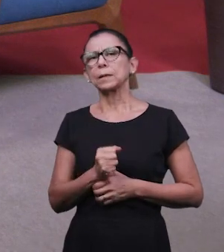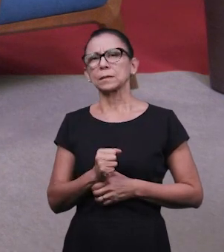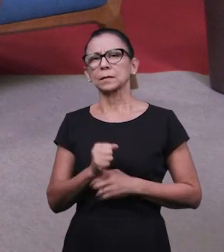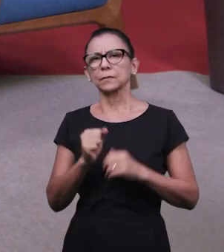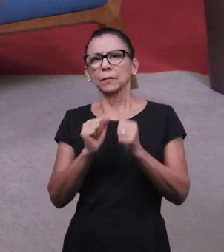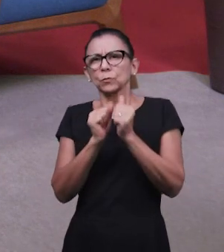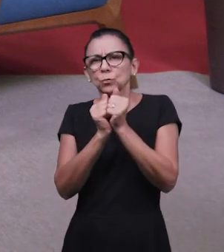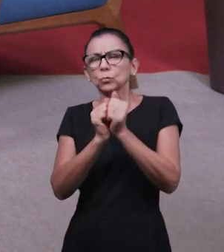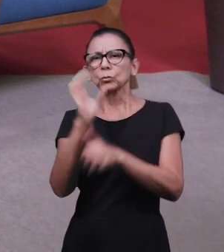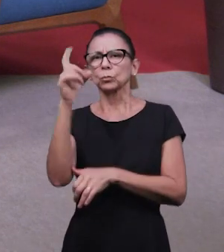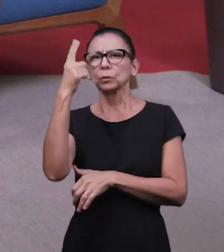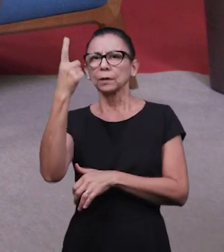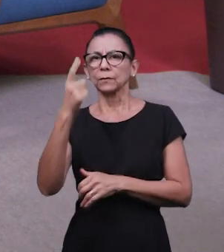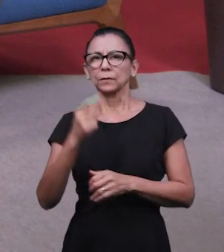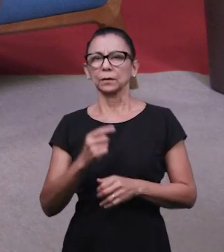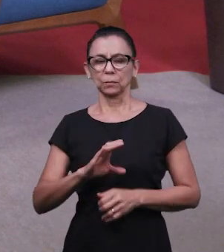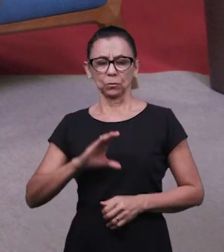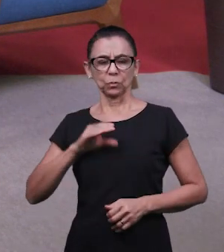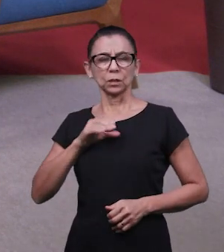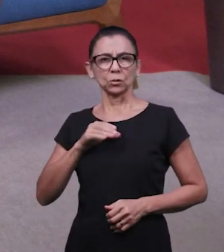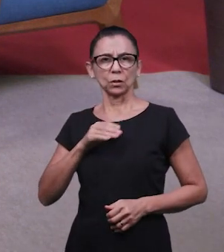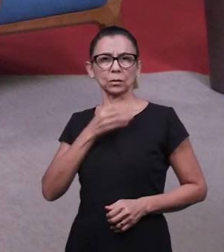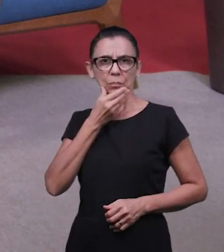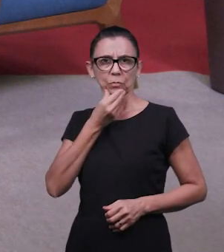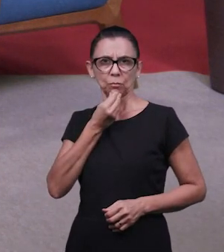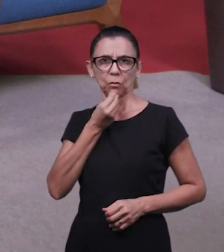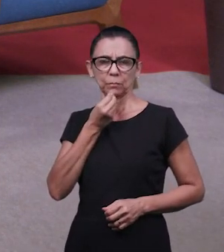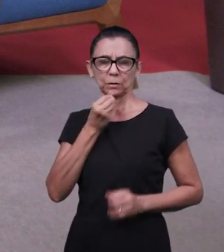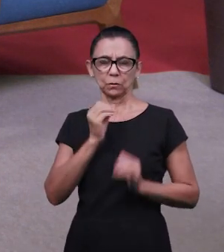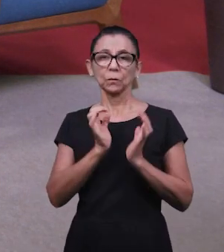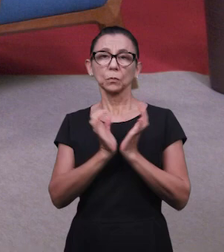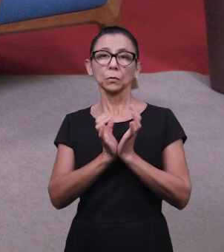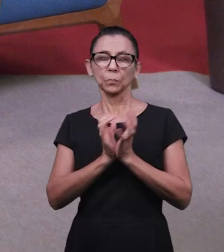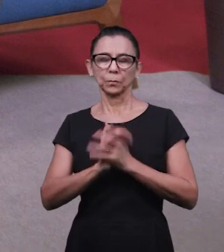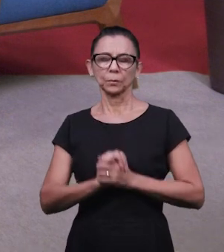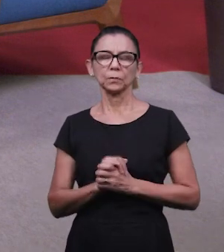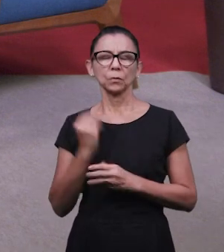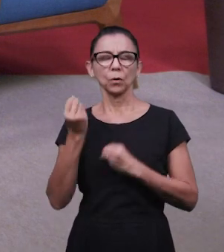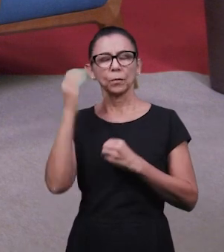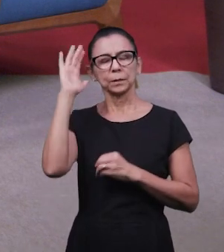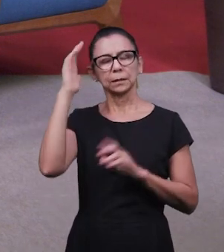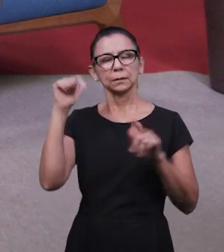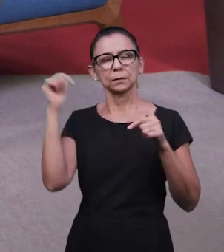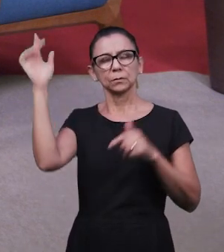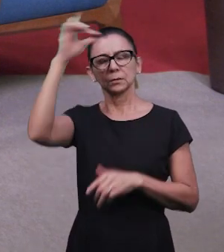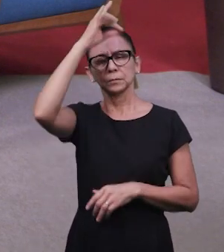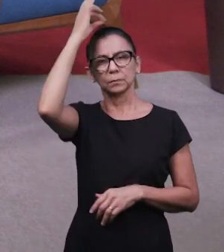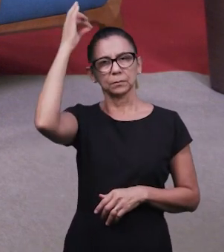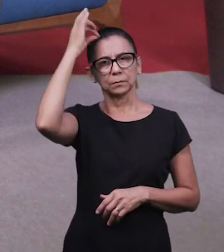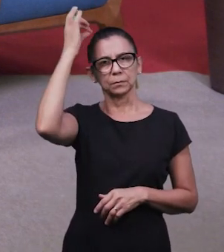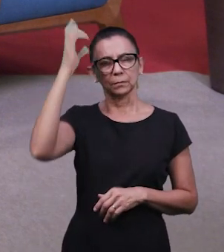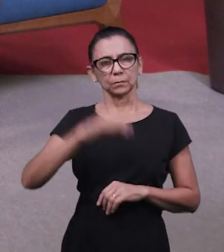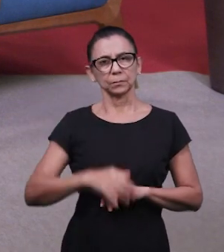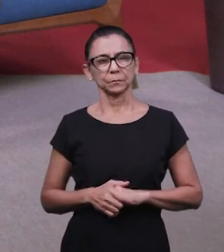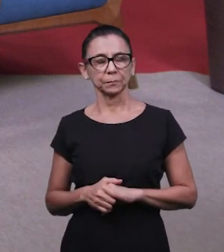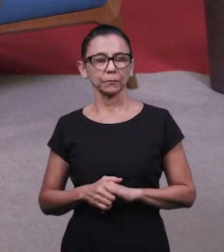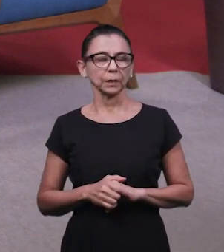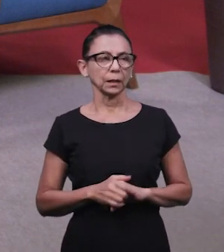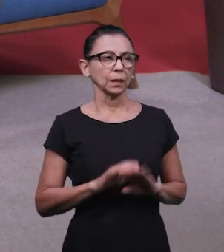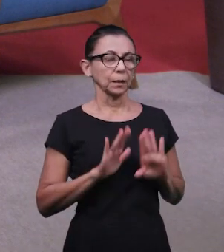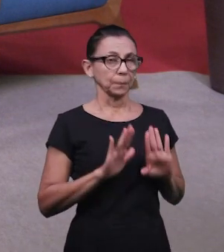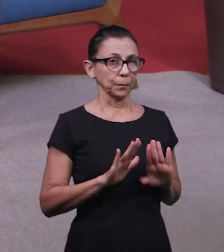do Velho Testamento. E nesse contexto do Velho Testamento, que foi tema da última Escola Bíblica Dominical, falamos um pouco